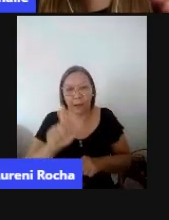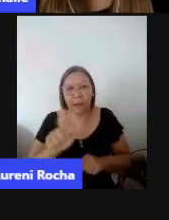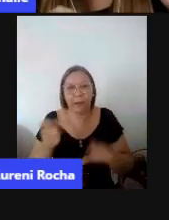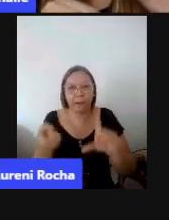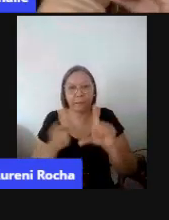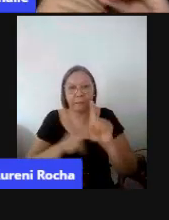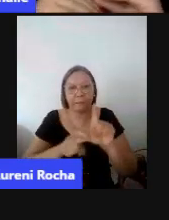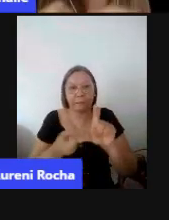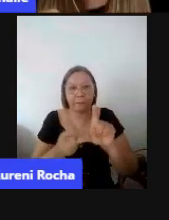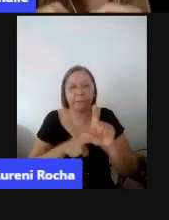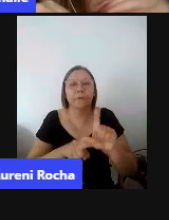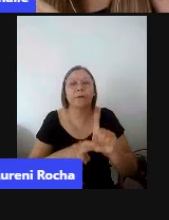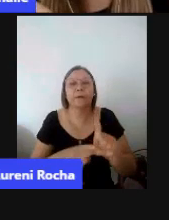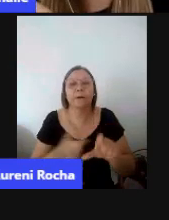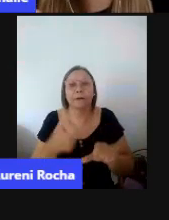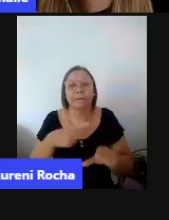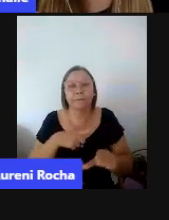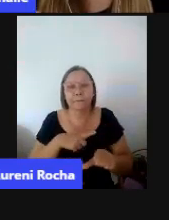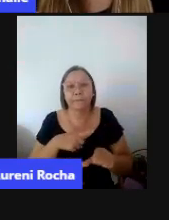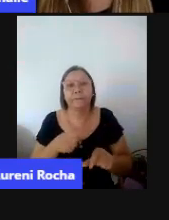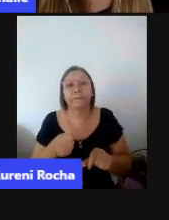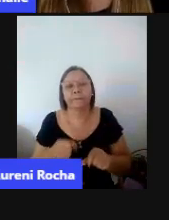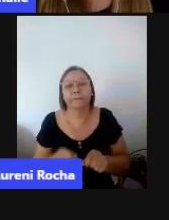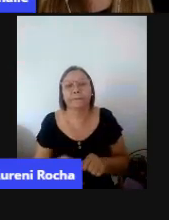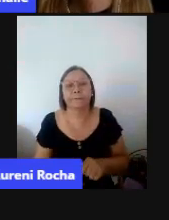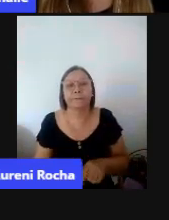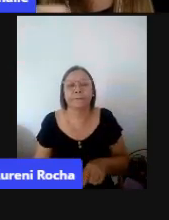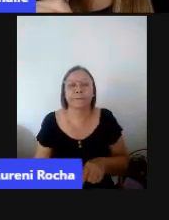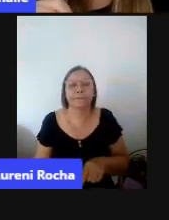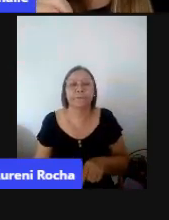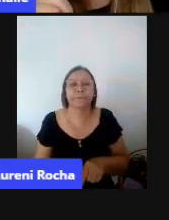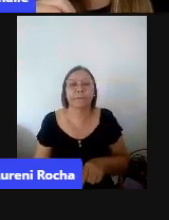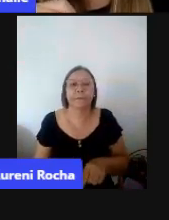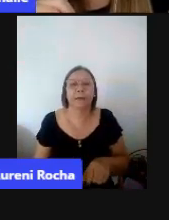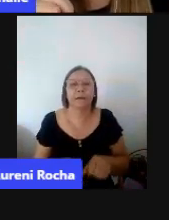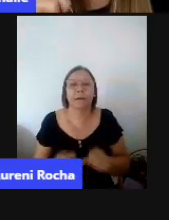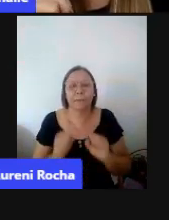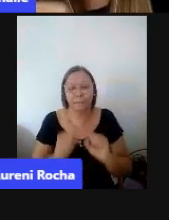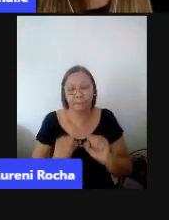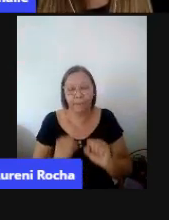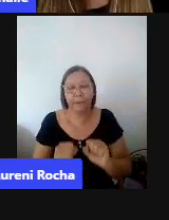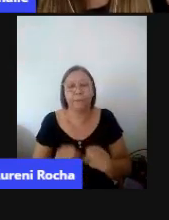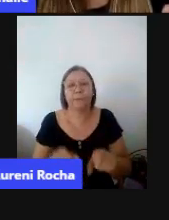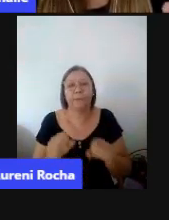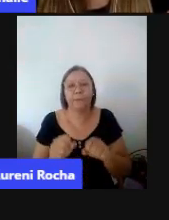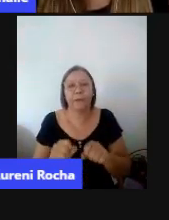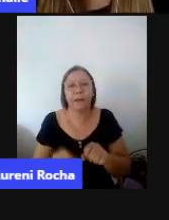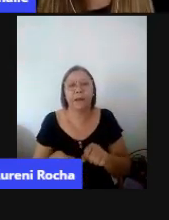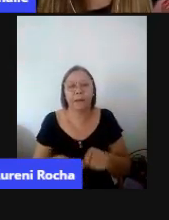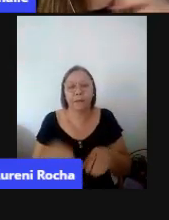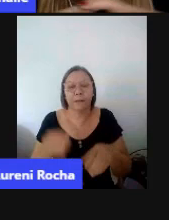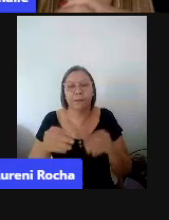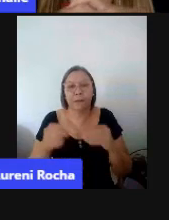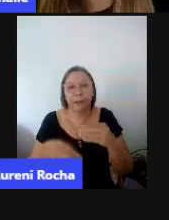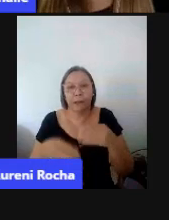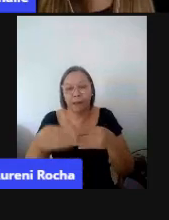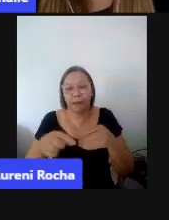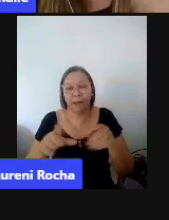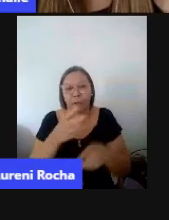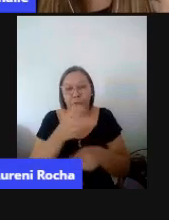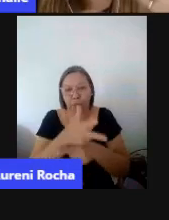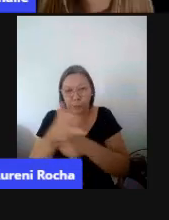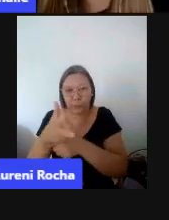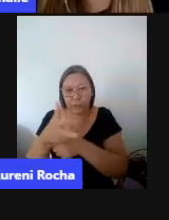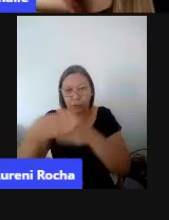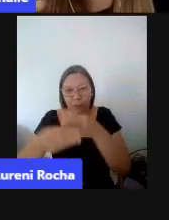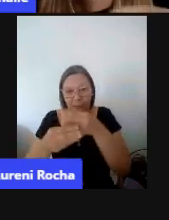abre.ai/avalieformacalciências. A gente vai colocar esse link também nos comentários aqui do vídeo. E aí, por favor, avaliem,